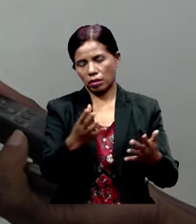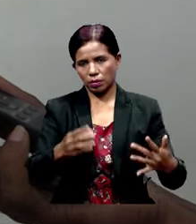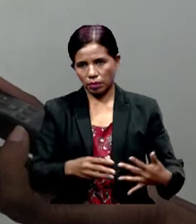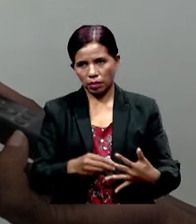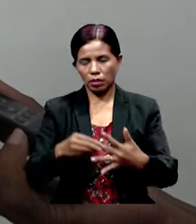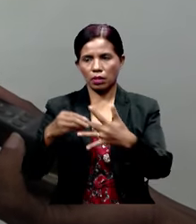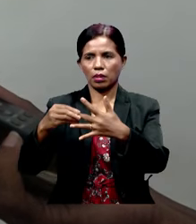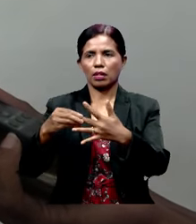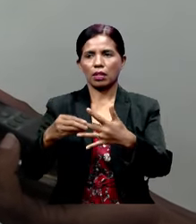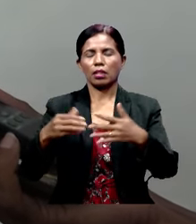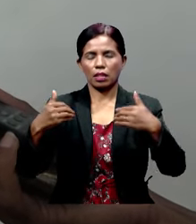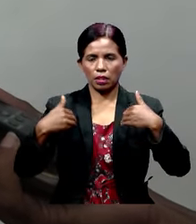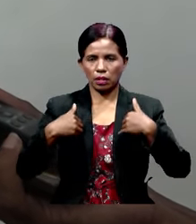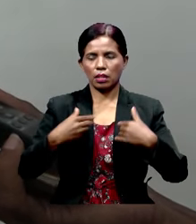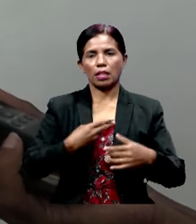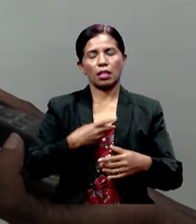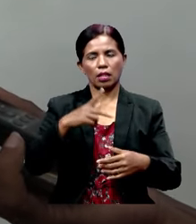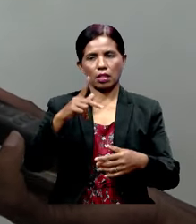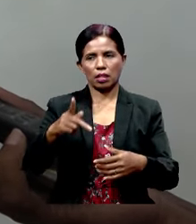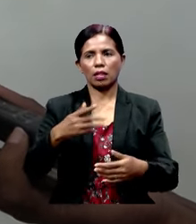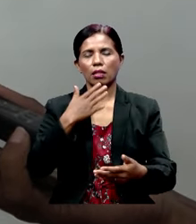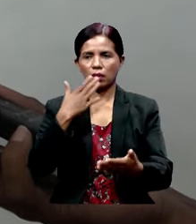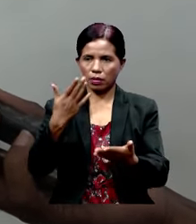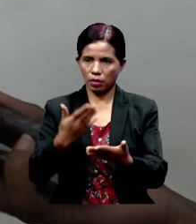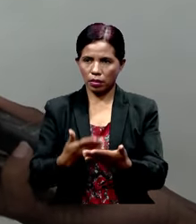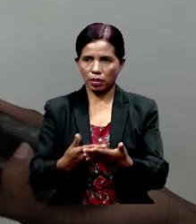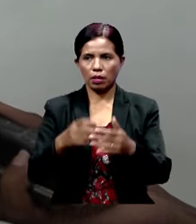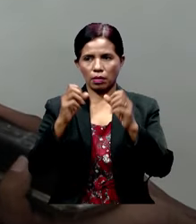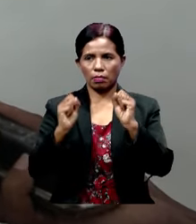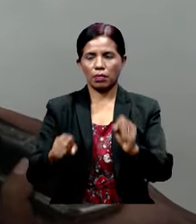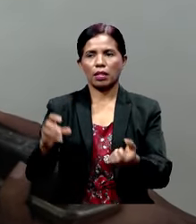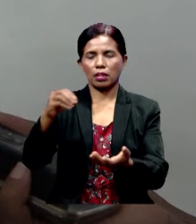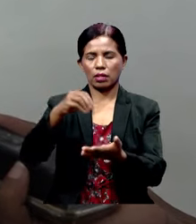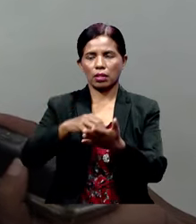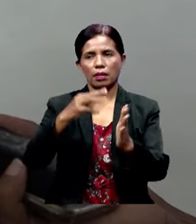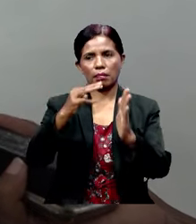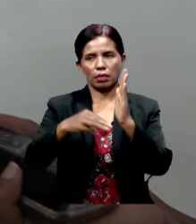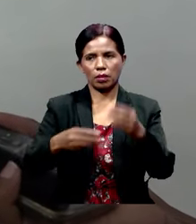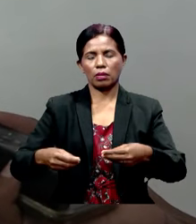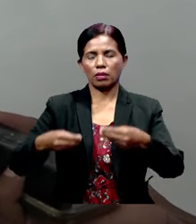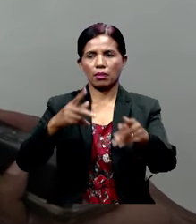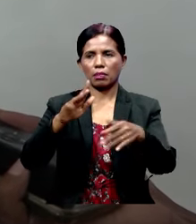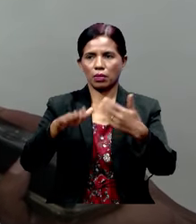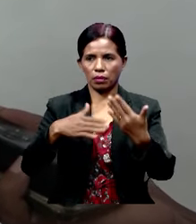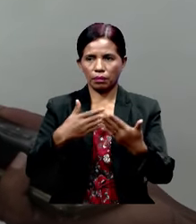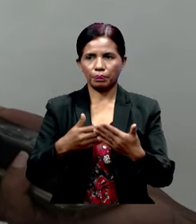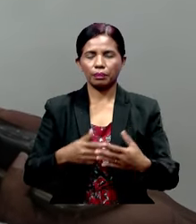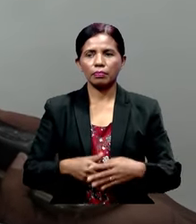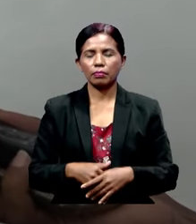jornalista, catá, e a ética de expressão na be, bela tal e a média para fora da minha sociedade.